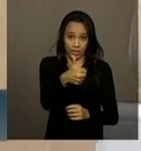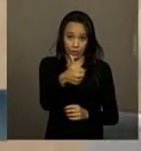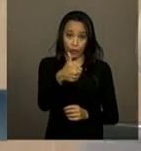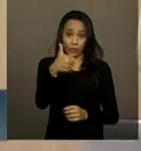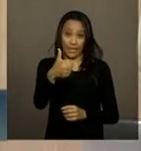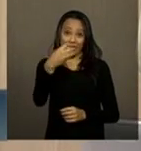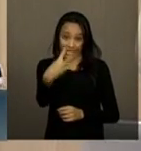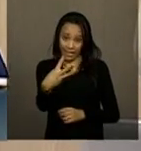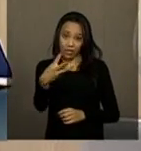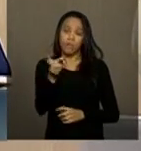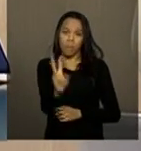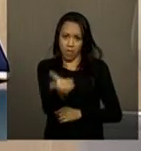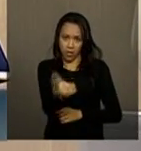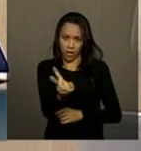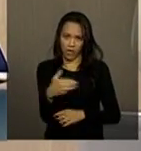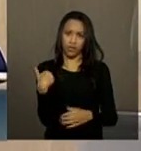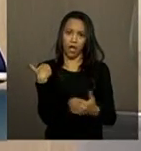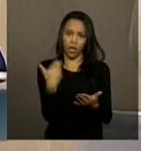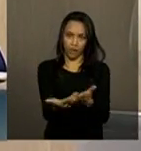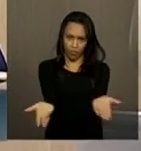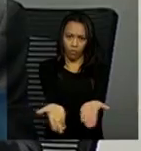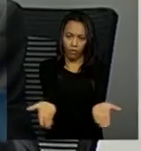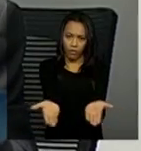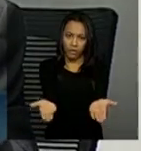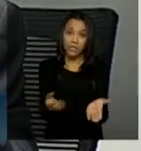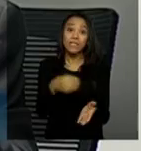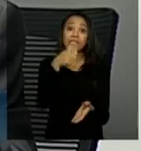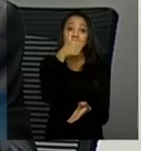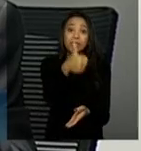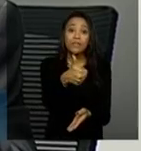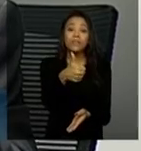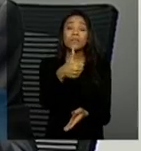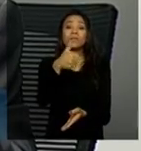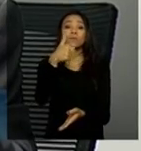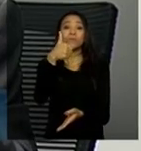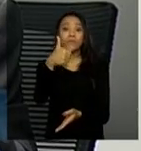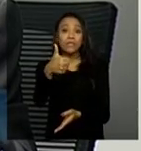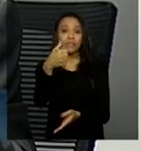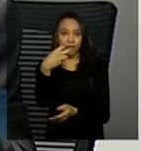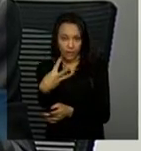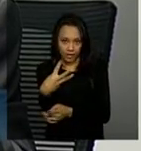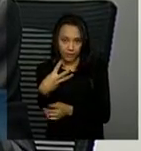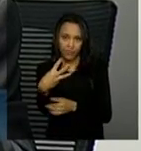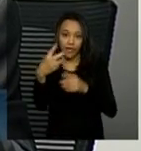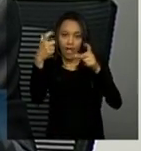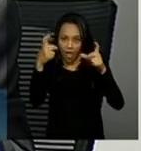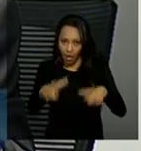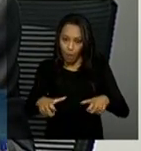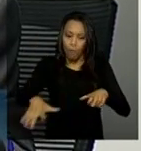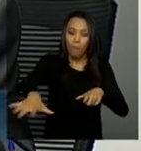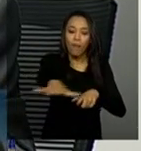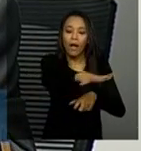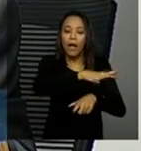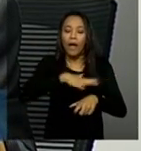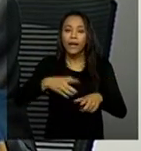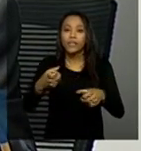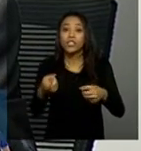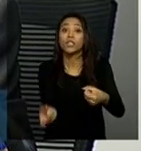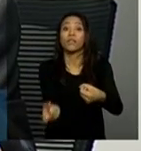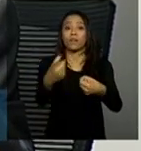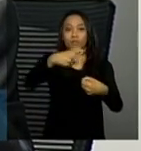permanecem até hoje? 113 é aquela área de recuperação que é permanente. Ela